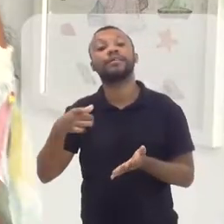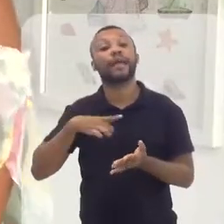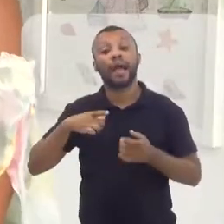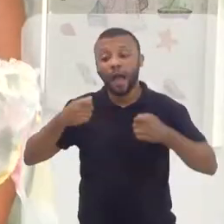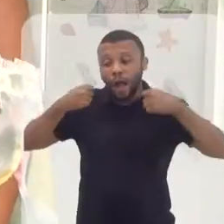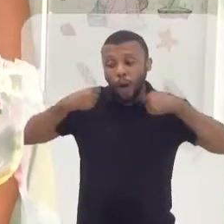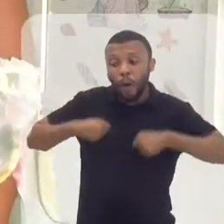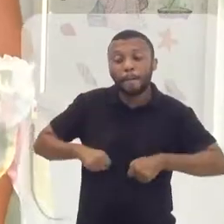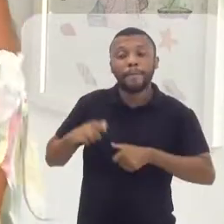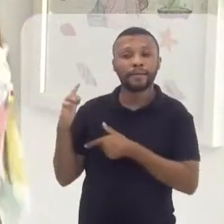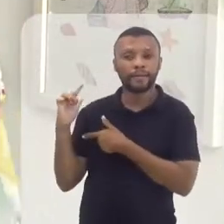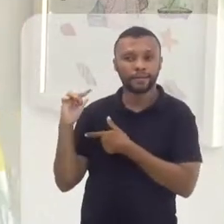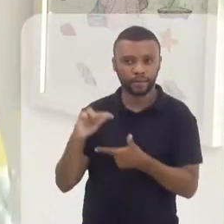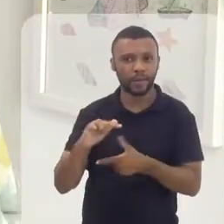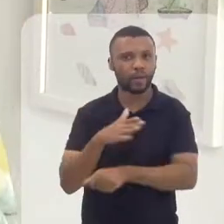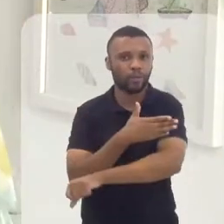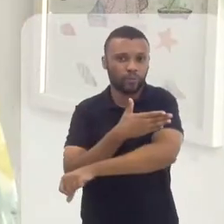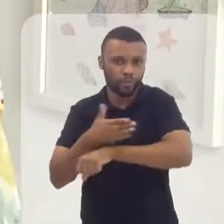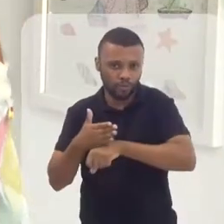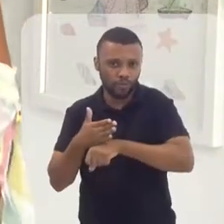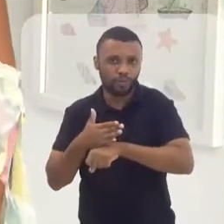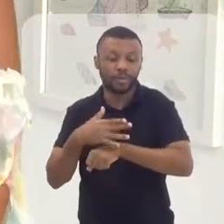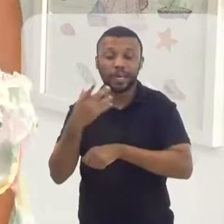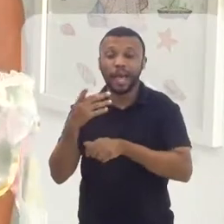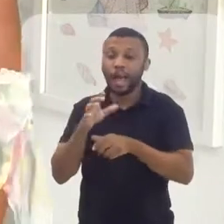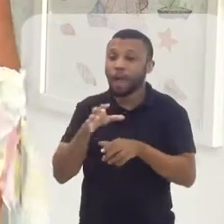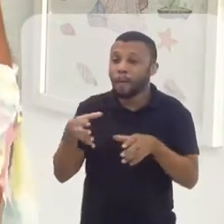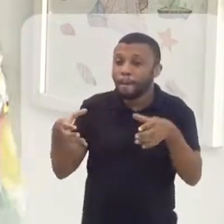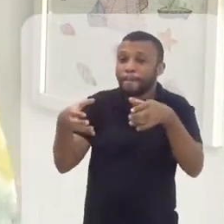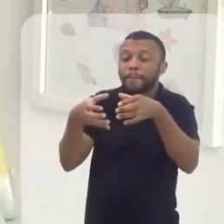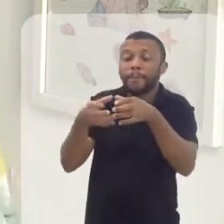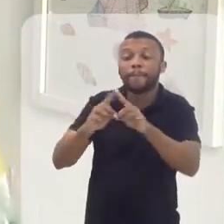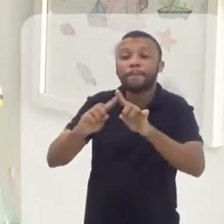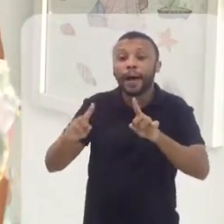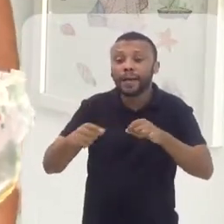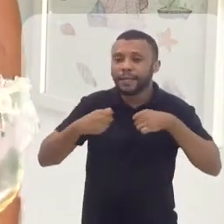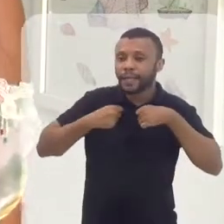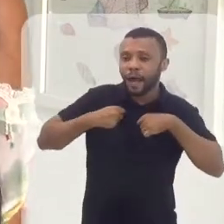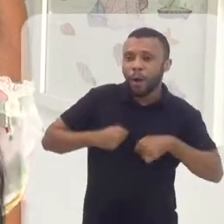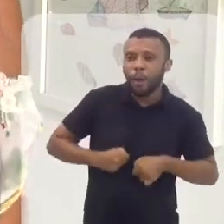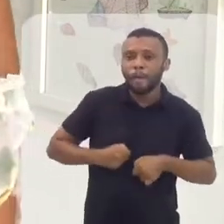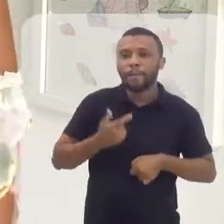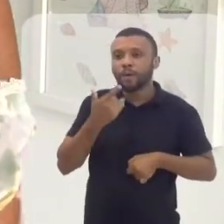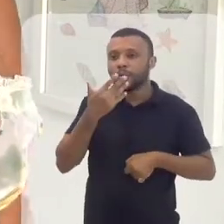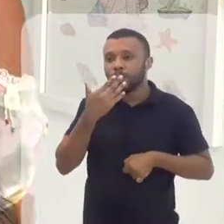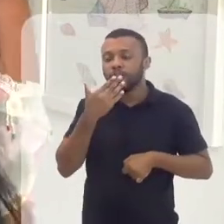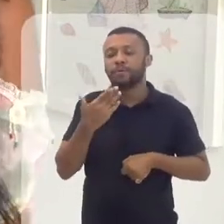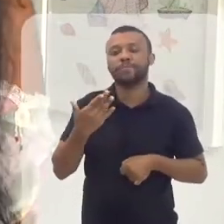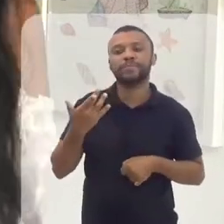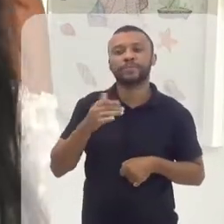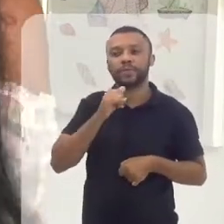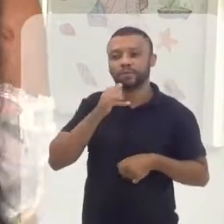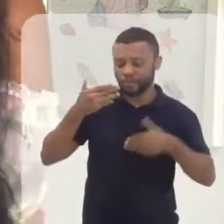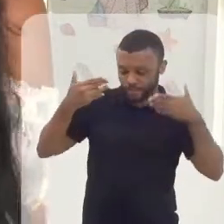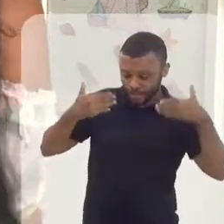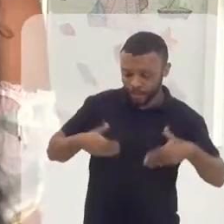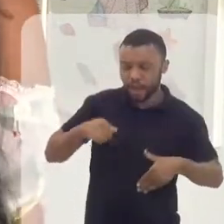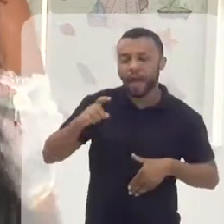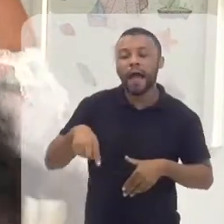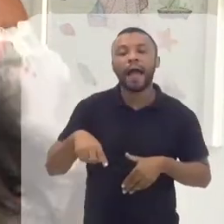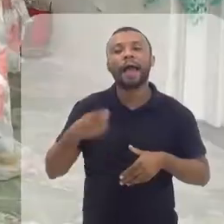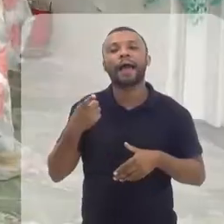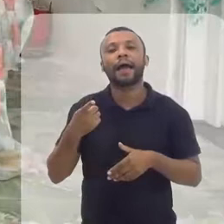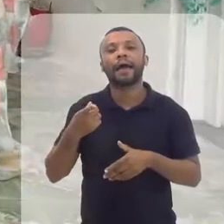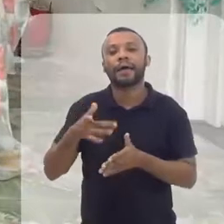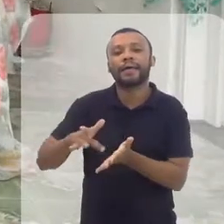fantasiado de cigana quando era pequena, né? É inconsciente coletivo. Mas o traje cigano, né? Por exemplo, eu estou com